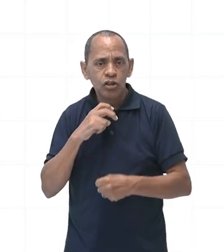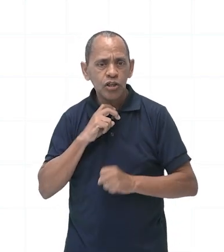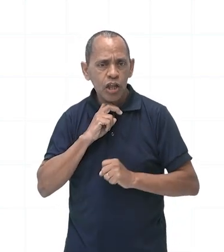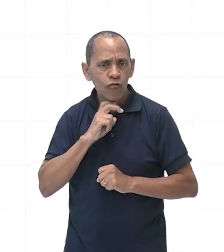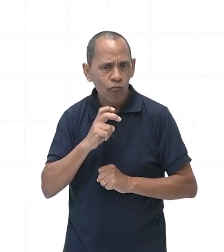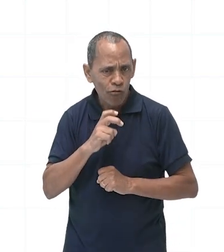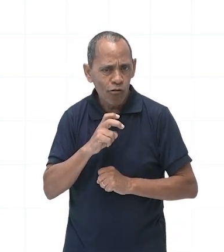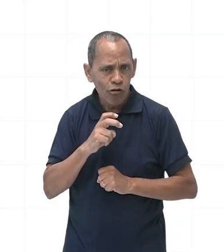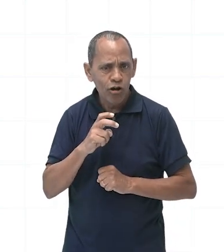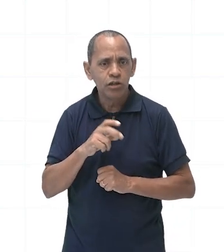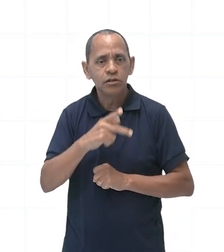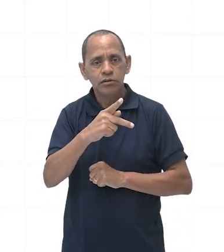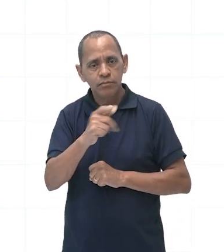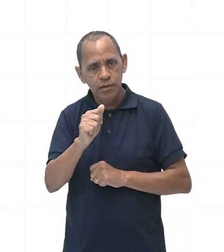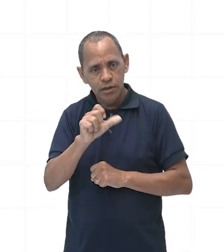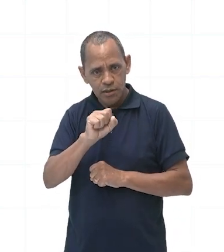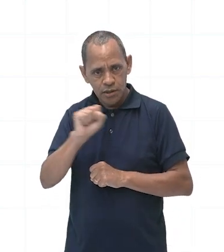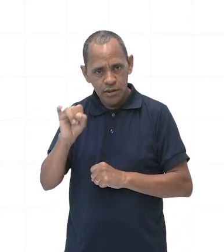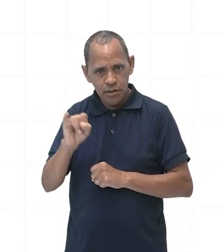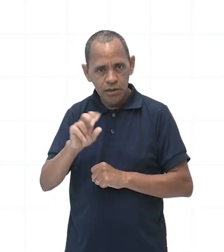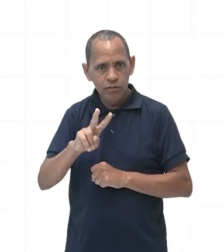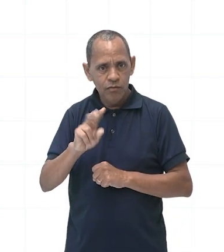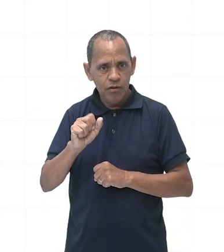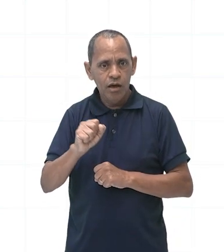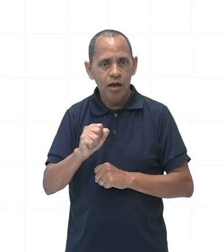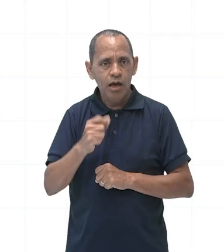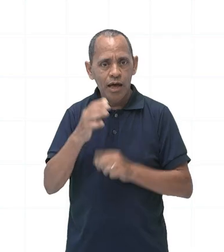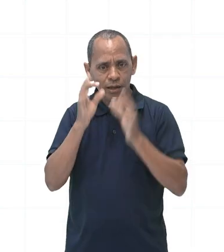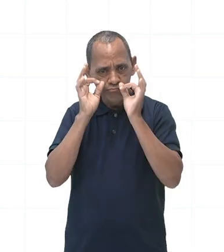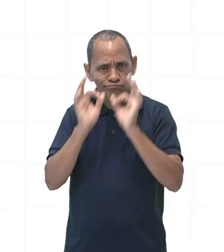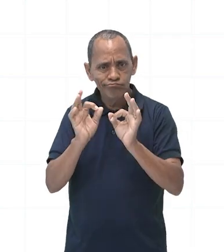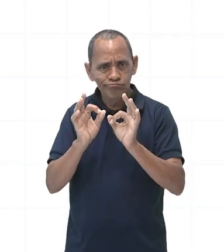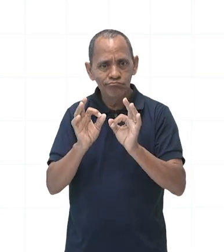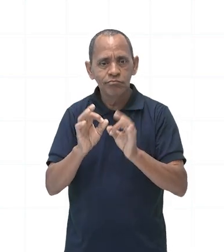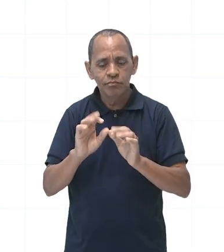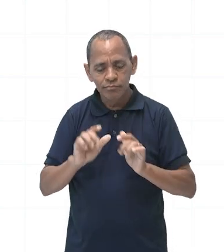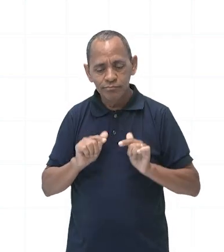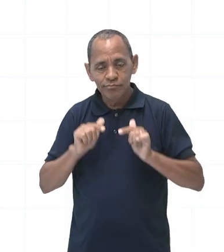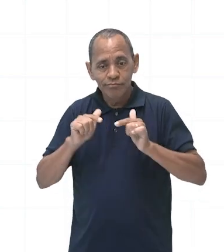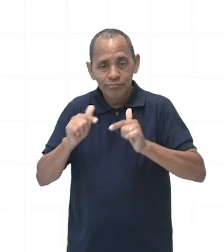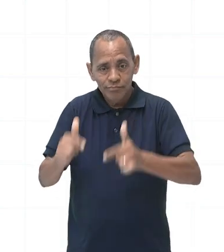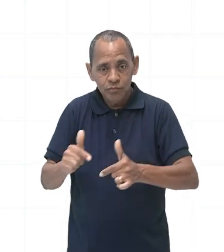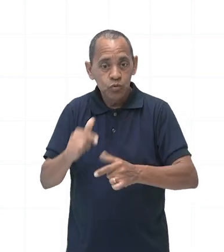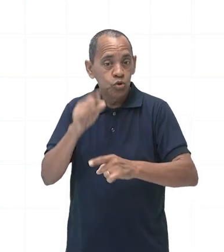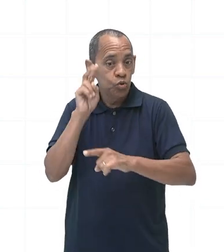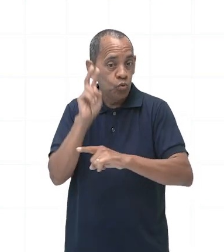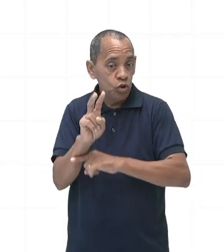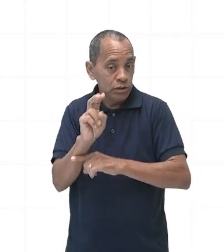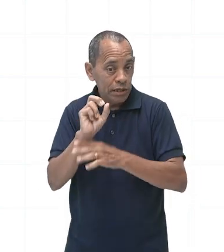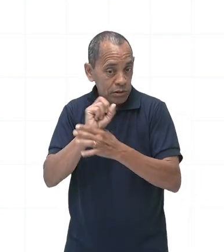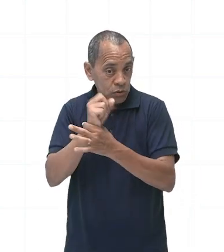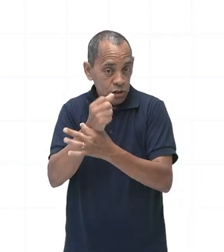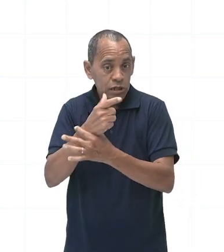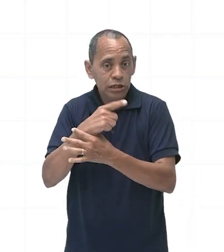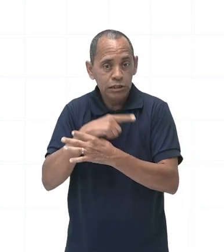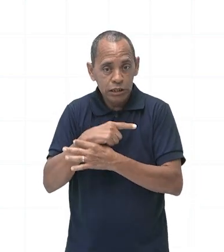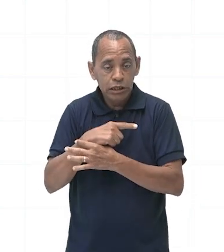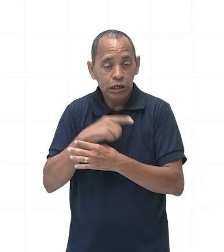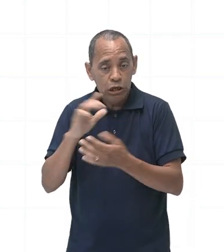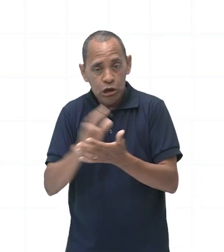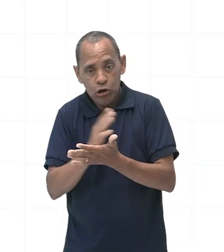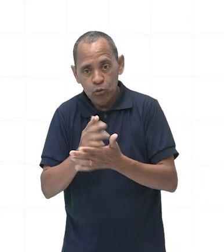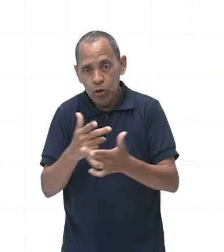olhar se isso aí está na voz passiva, conforme eu expliquei para vocês. Presta atenção. Ora, essa ação